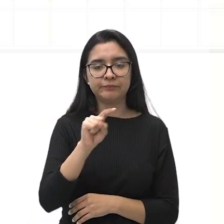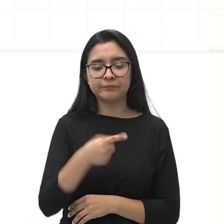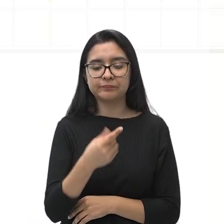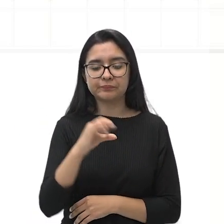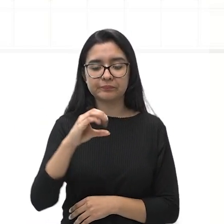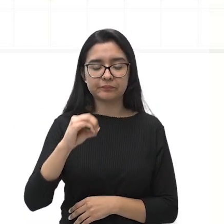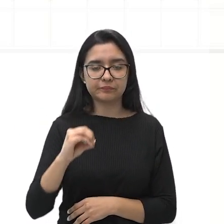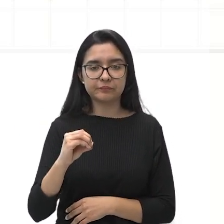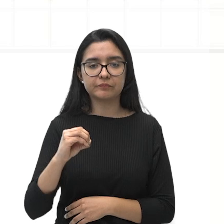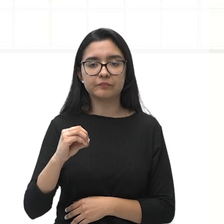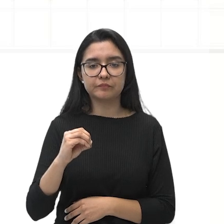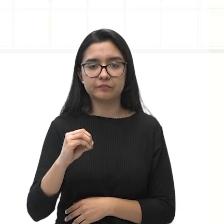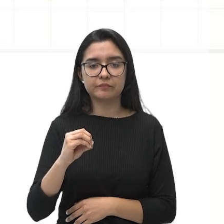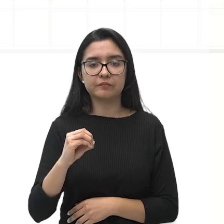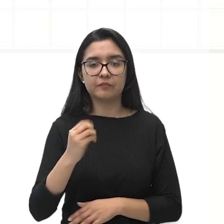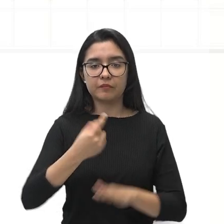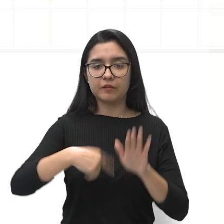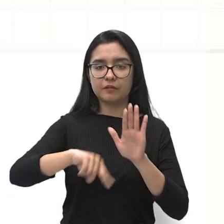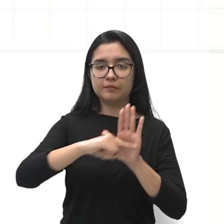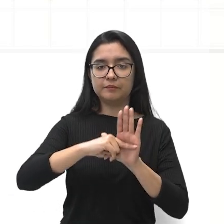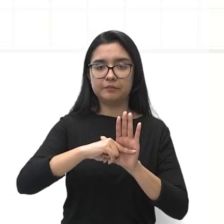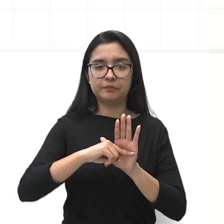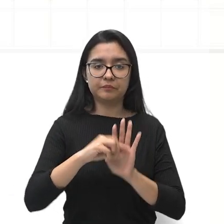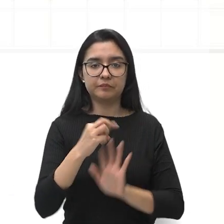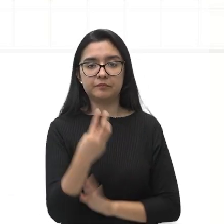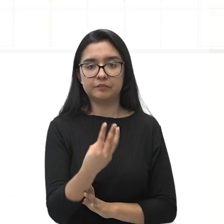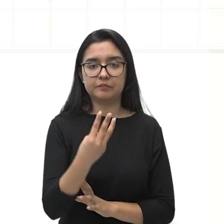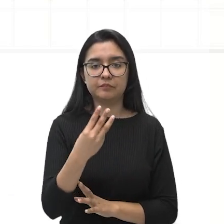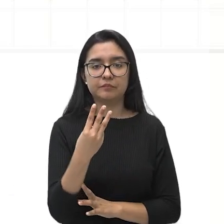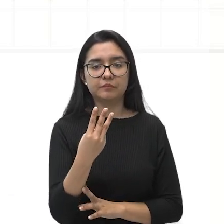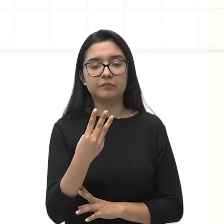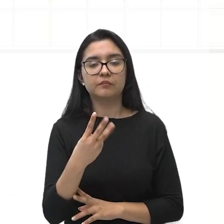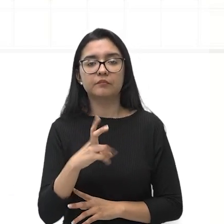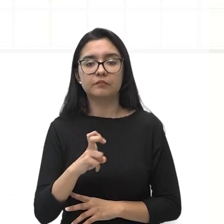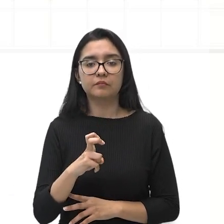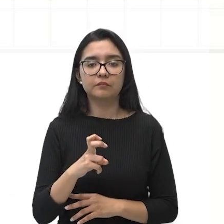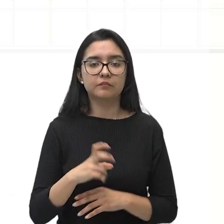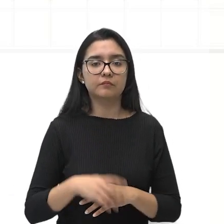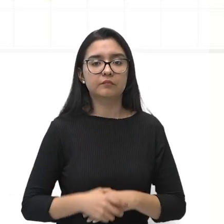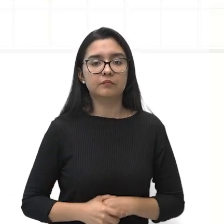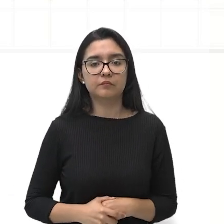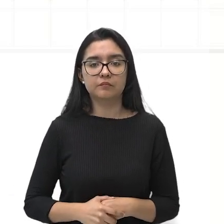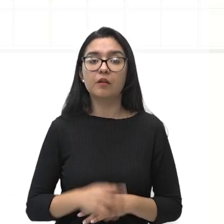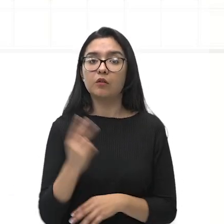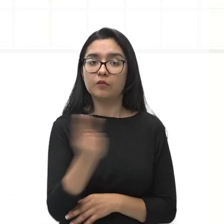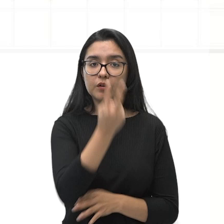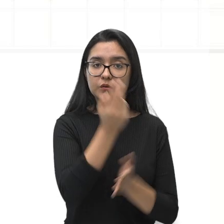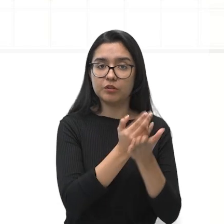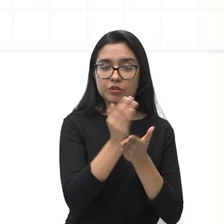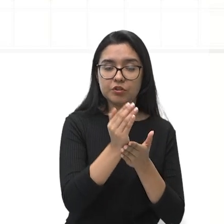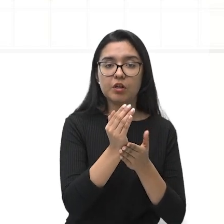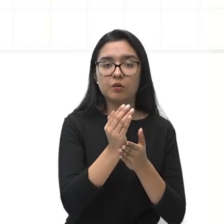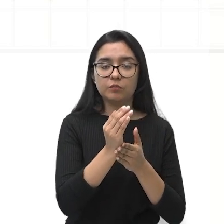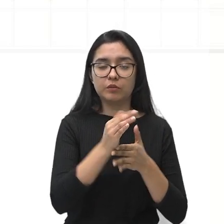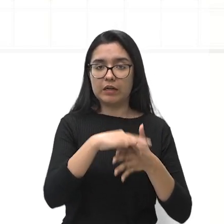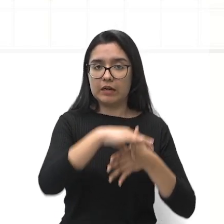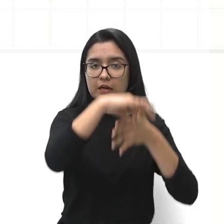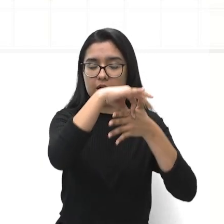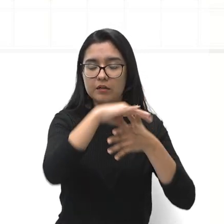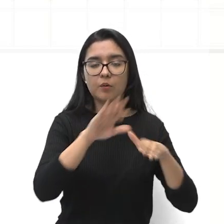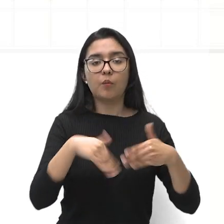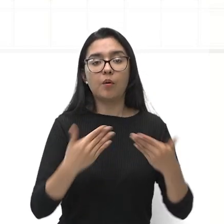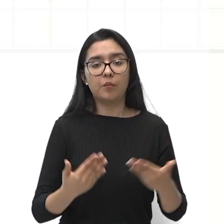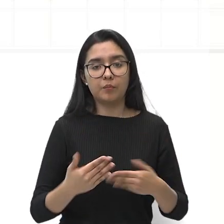38,90 subtraído de quanto? Do preço original, Preço inicial. Qual é o